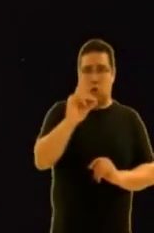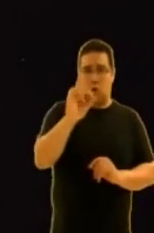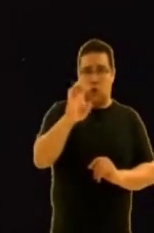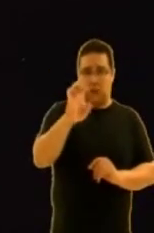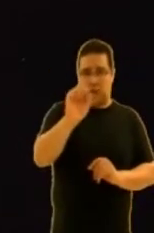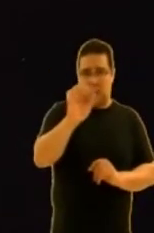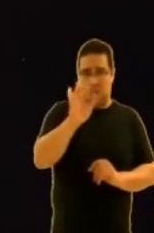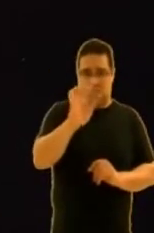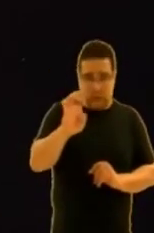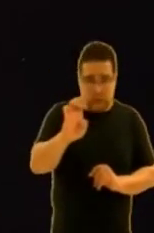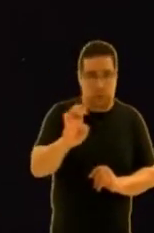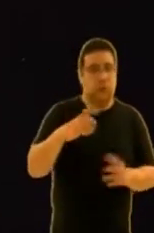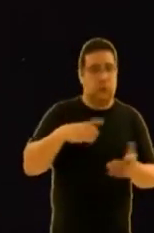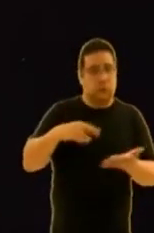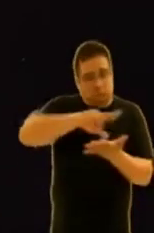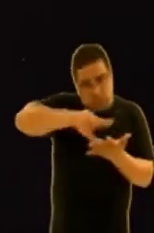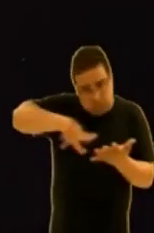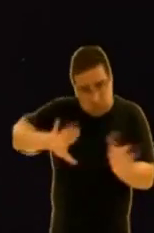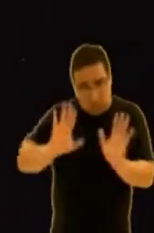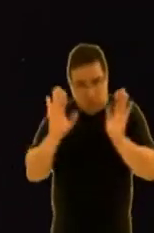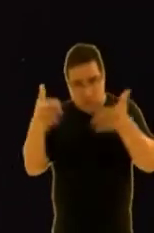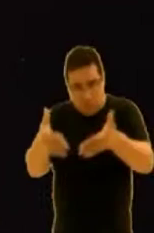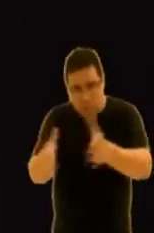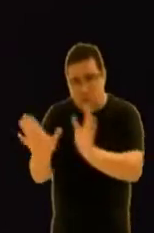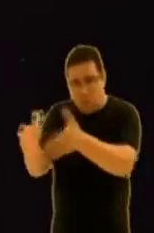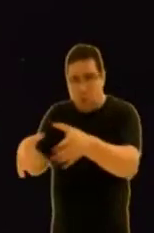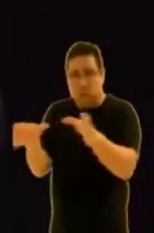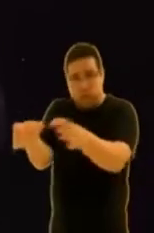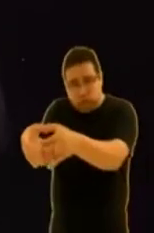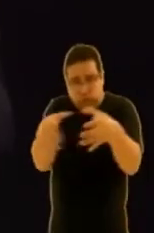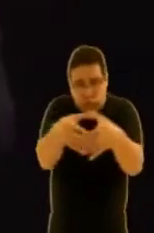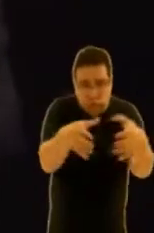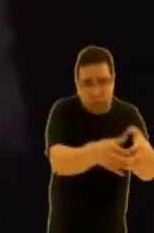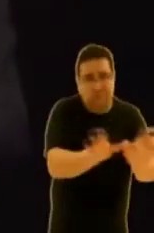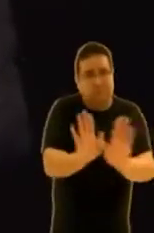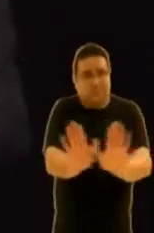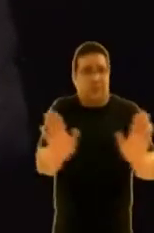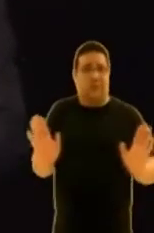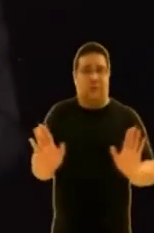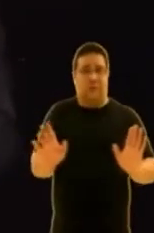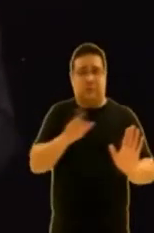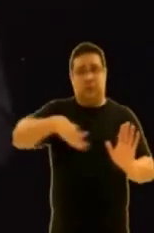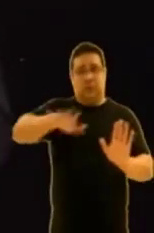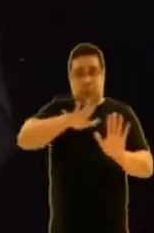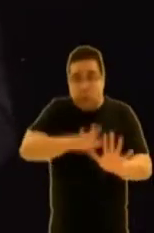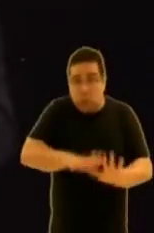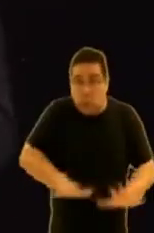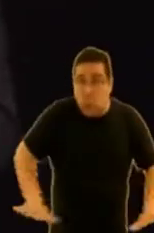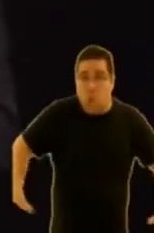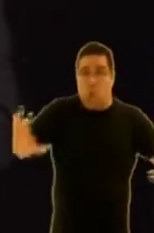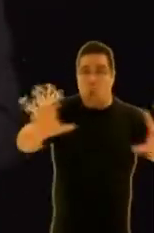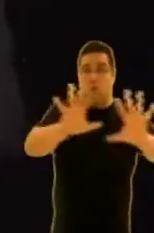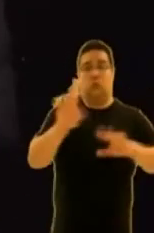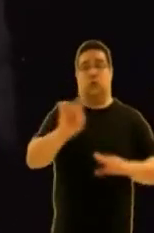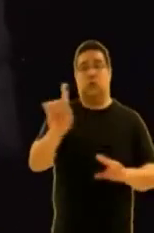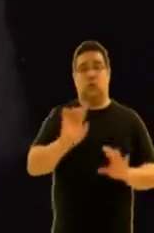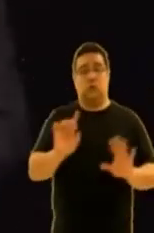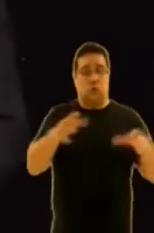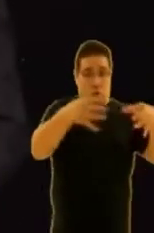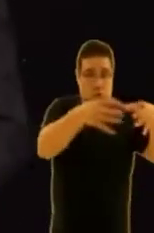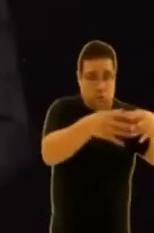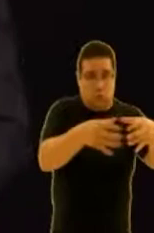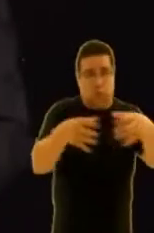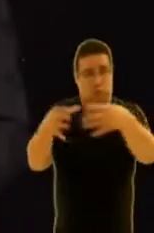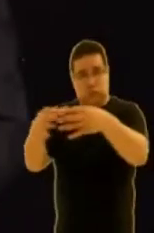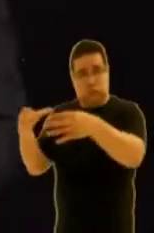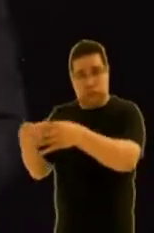direcionados para determinados, digamos, nichos ou focos não direcionados para toda a educação básica, nem para